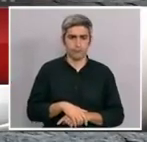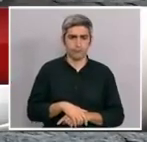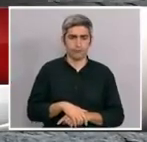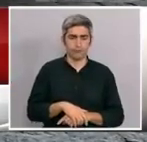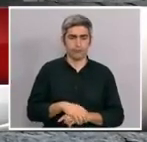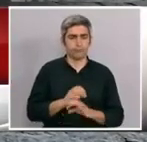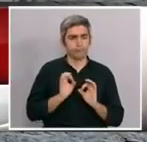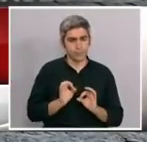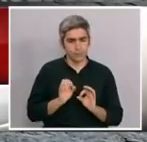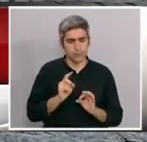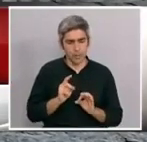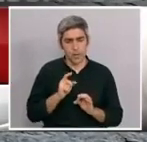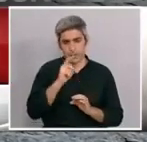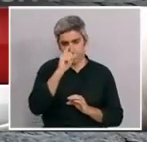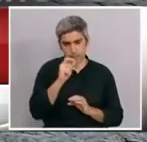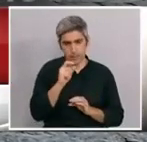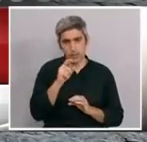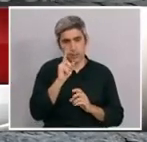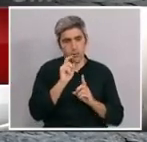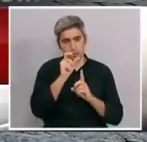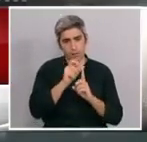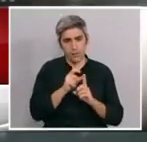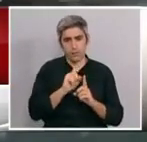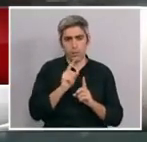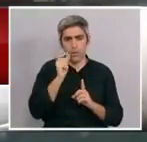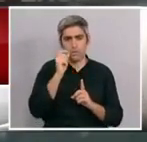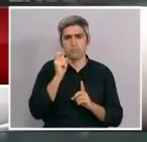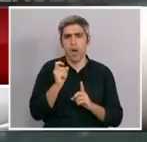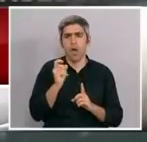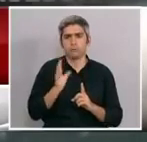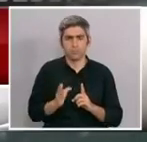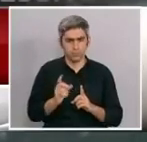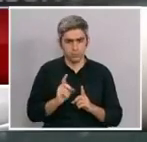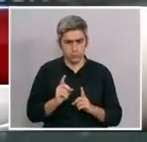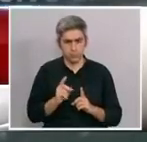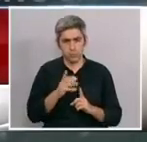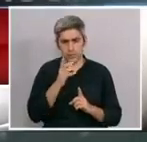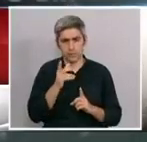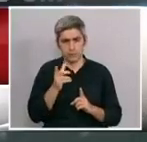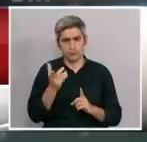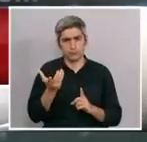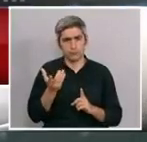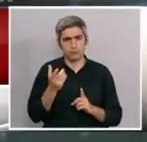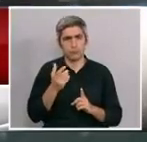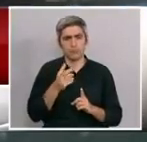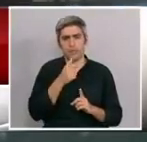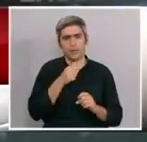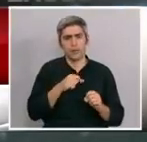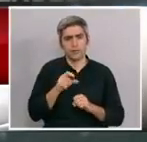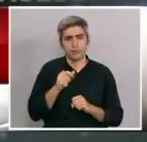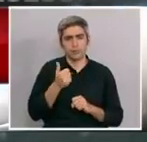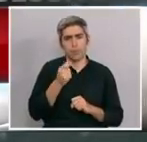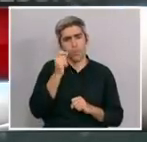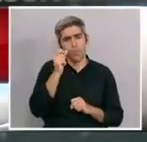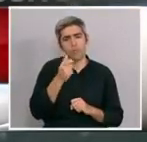Uma certeza, Salazar, para Rosália, não era um homem austero. Diz mesmo que, afinal, o ditador era um homem